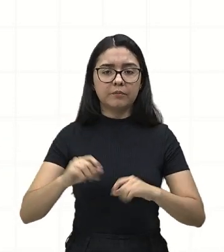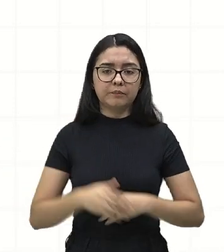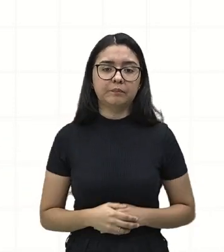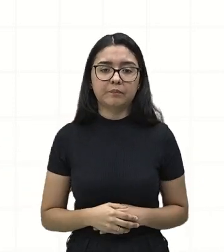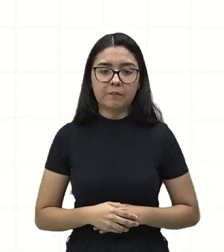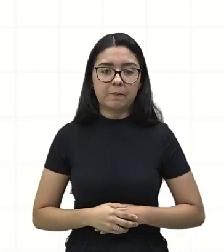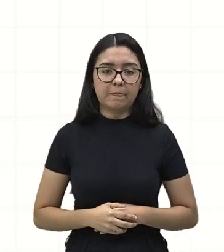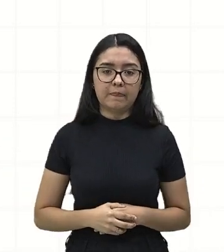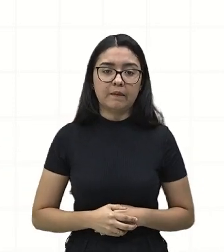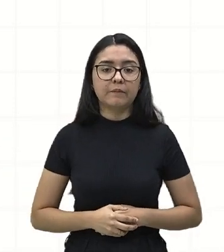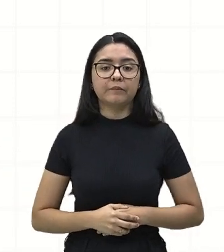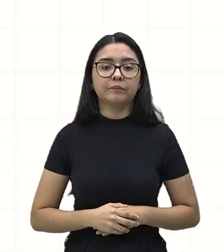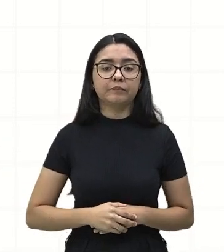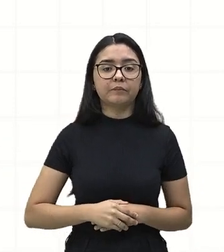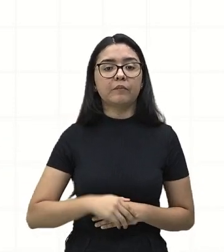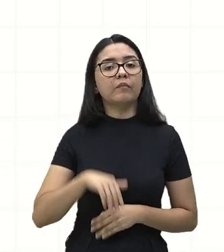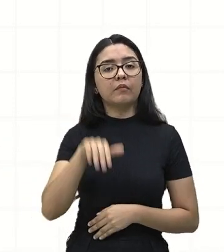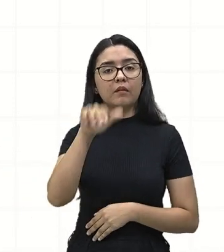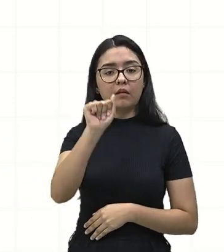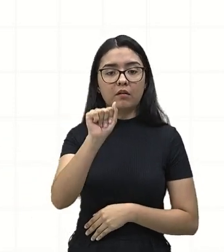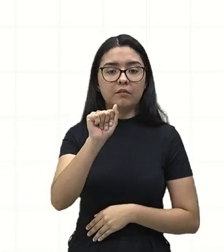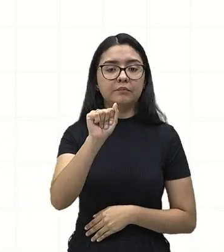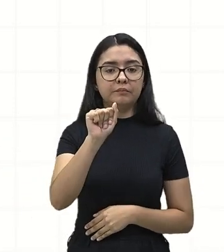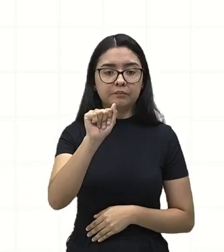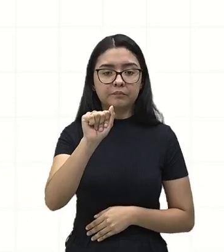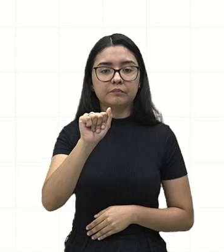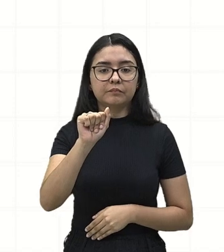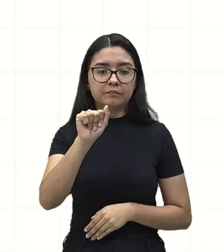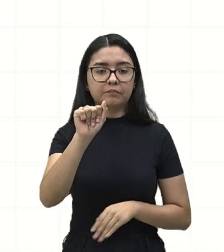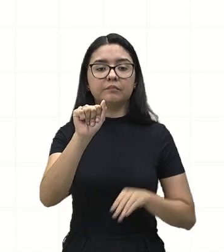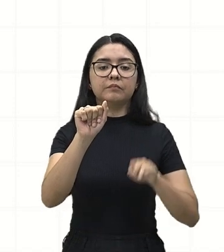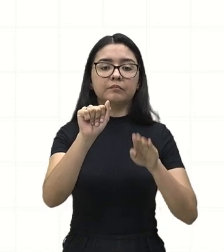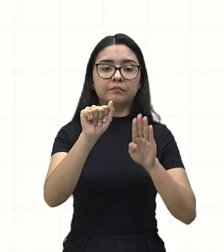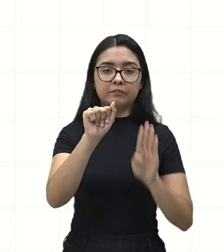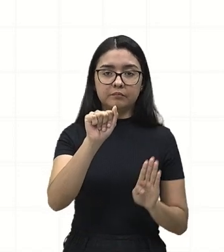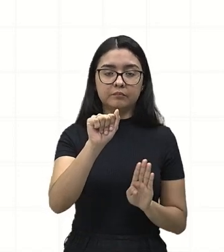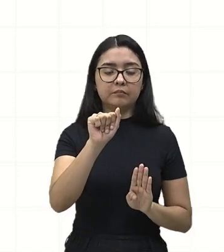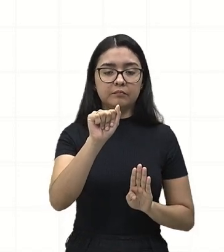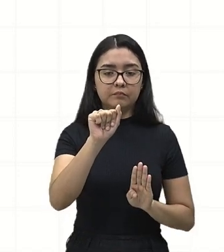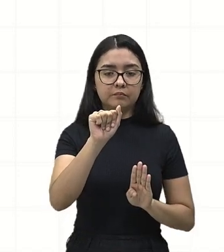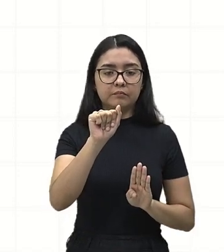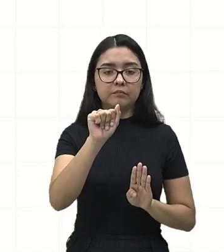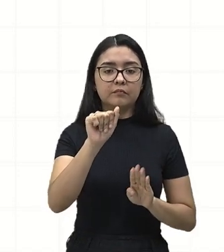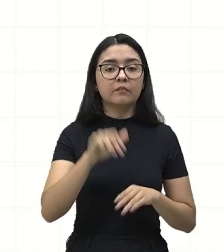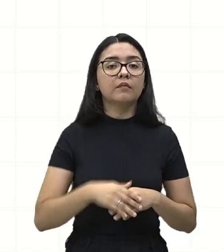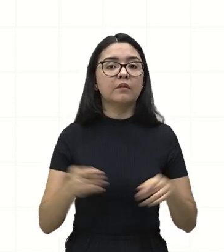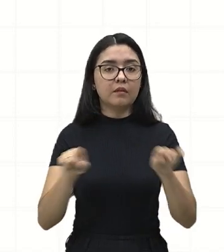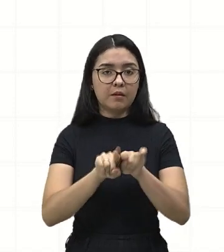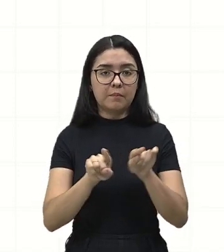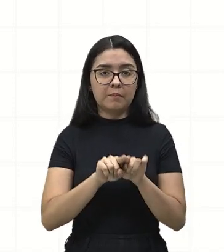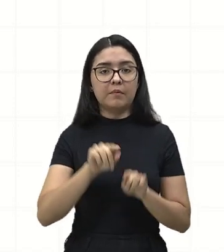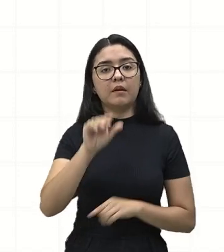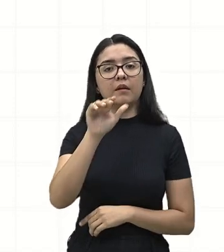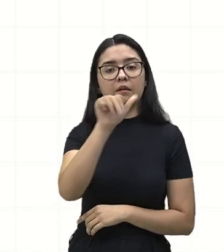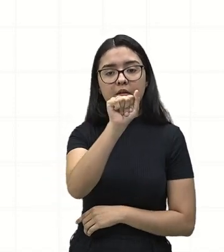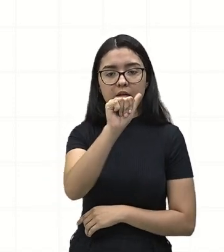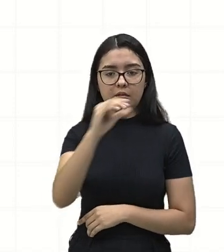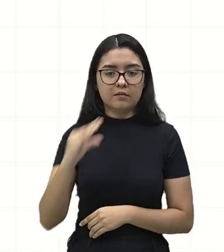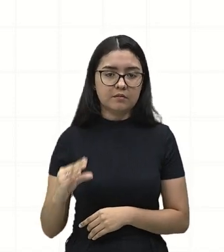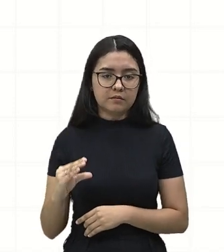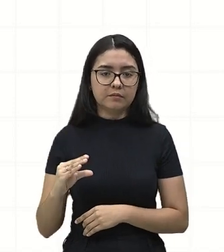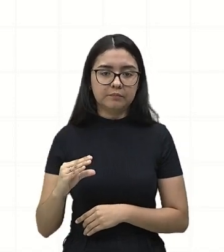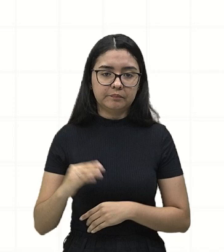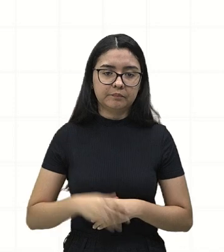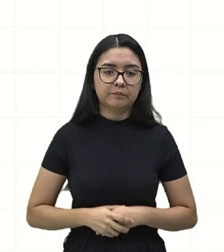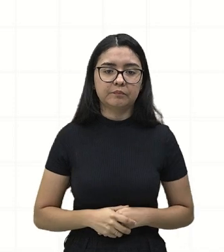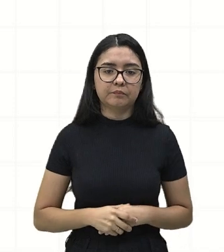lado AB e o lado AC nos pontos M e P. Então,